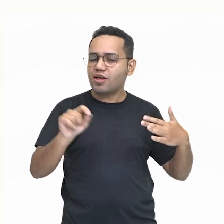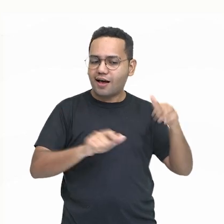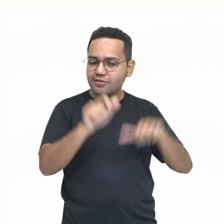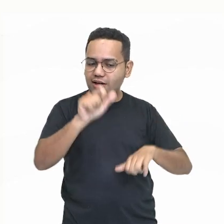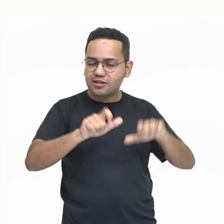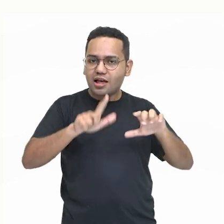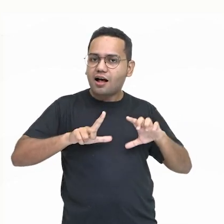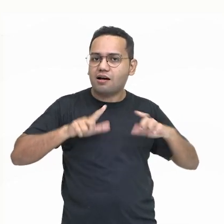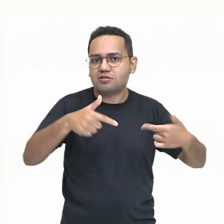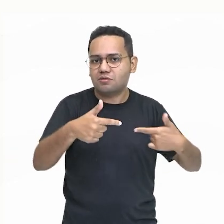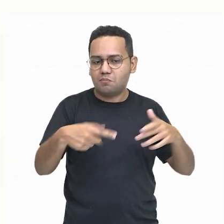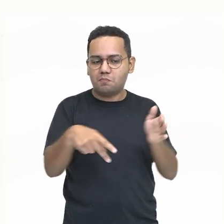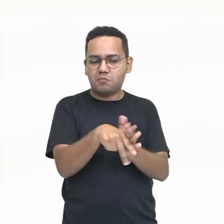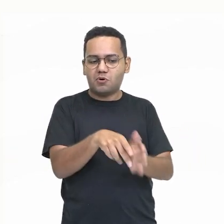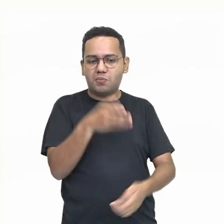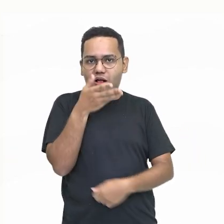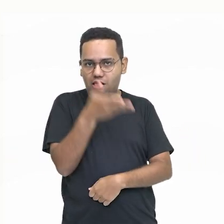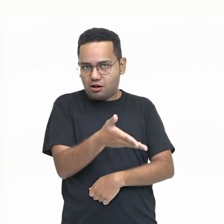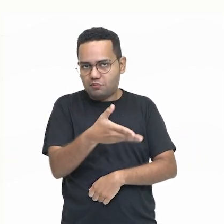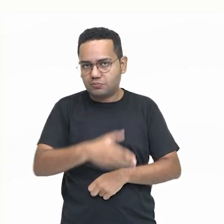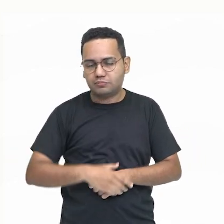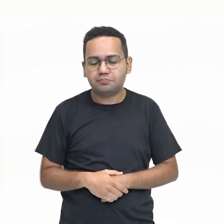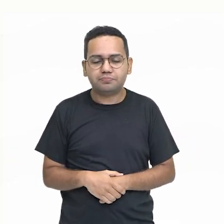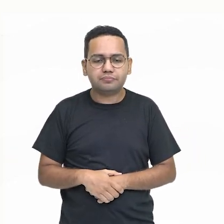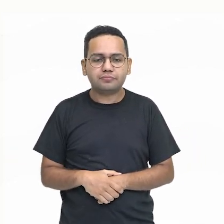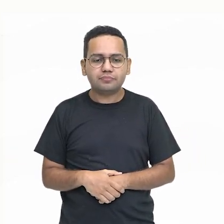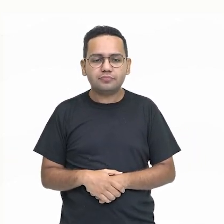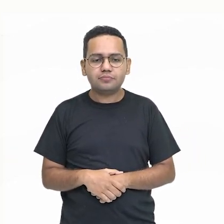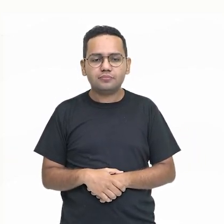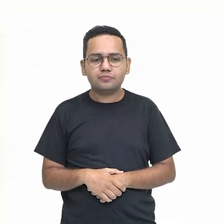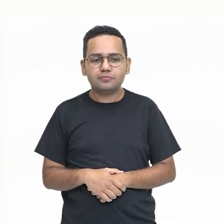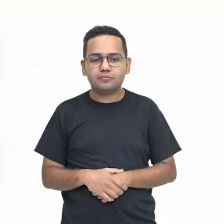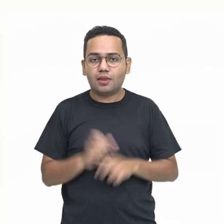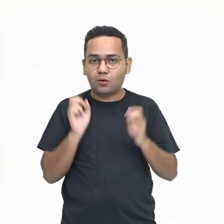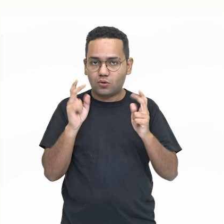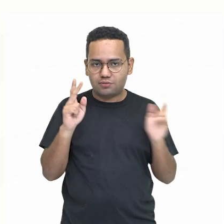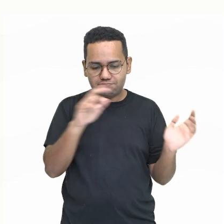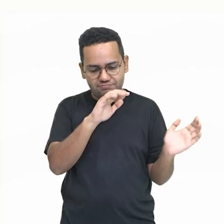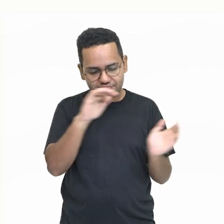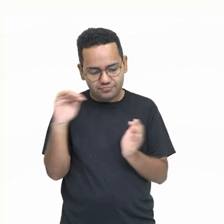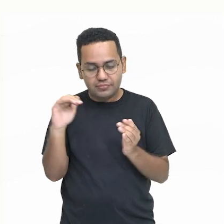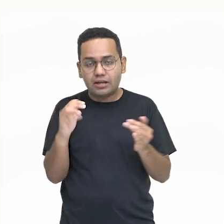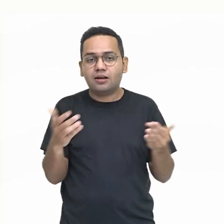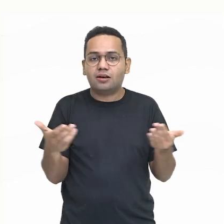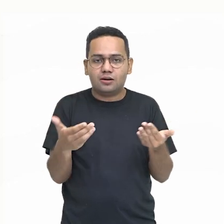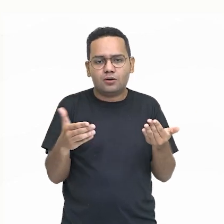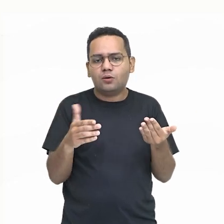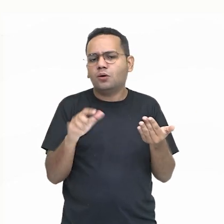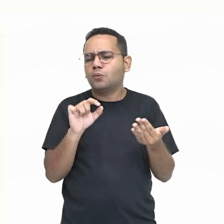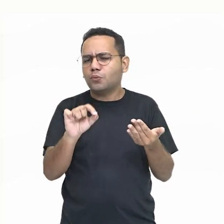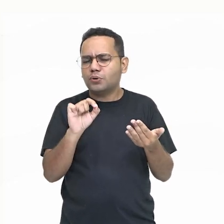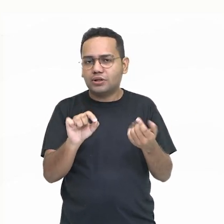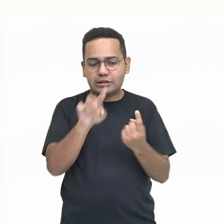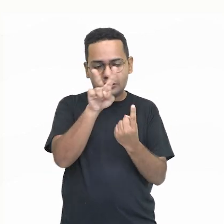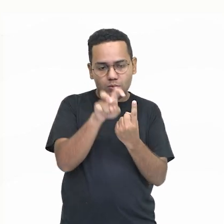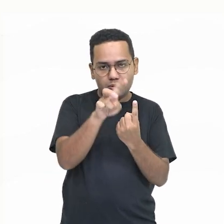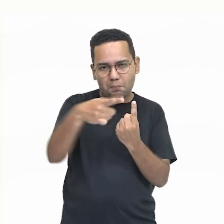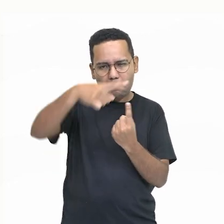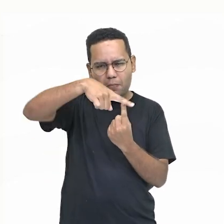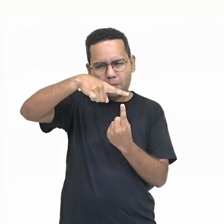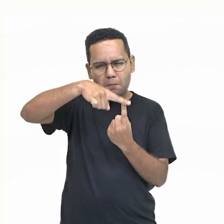com base na definição da dinâmica, eu tenho as leis de Newton. São